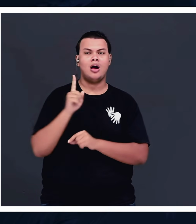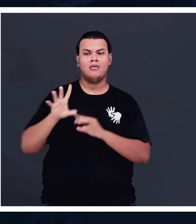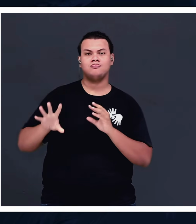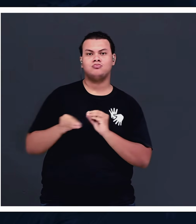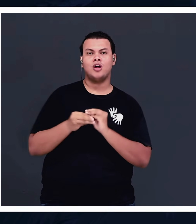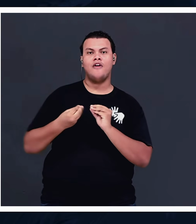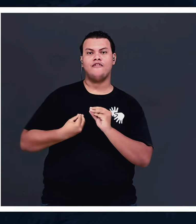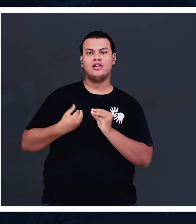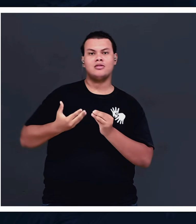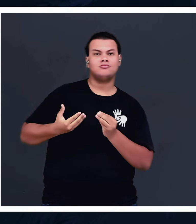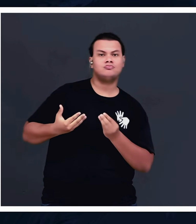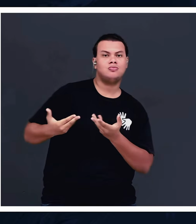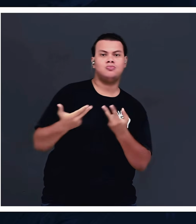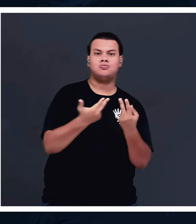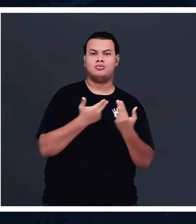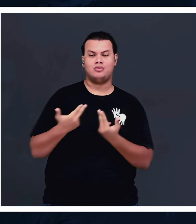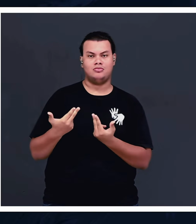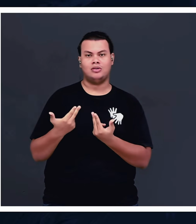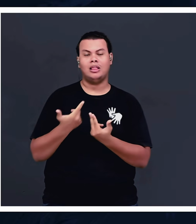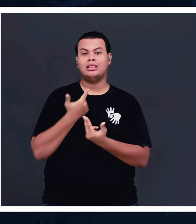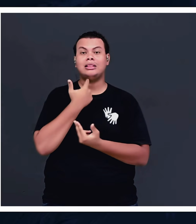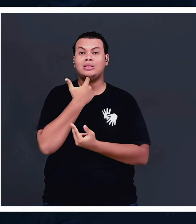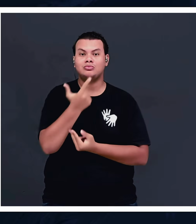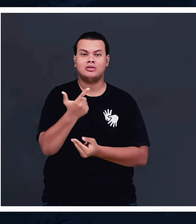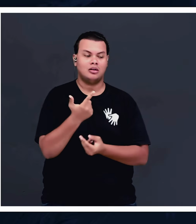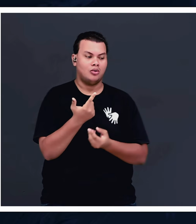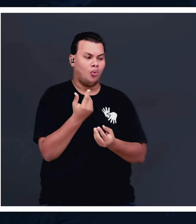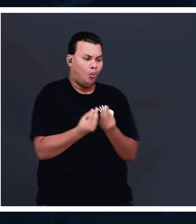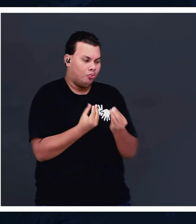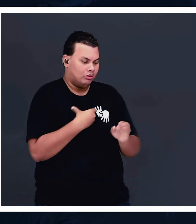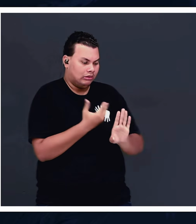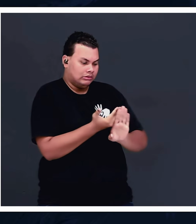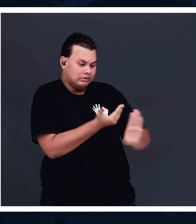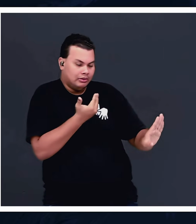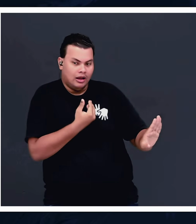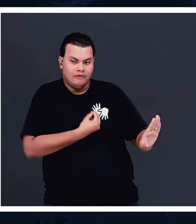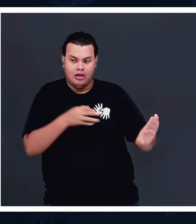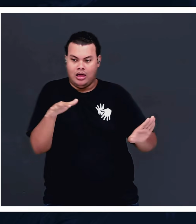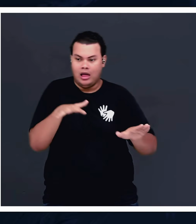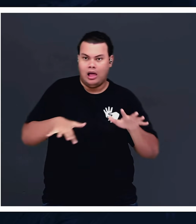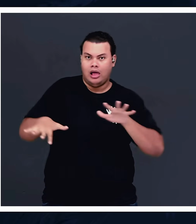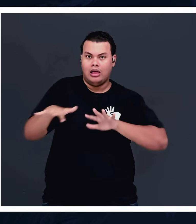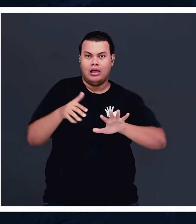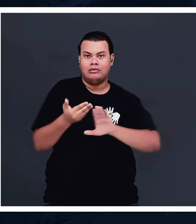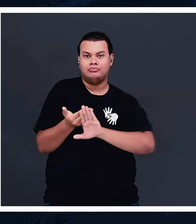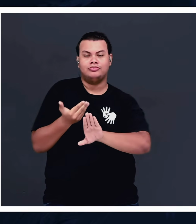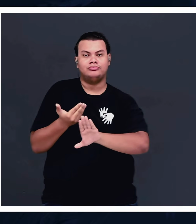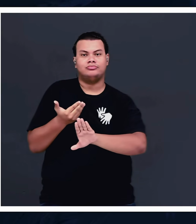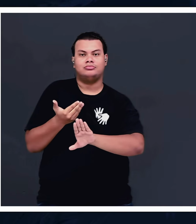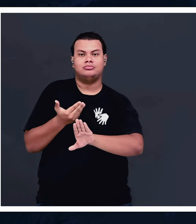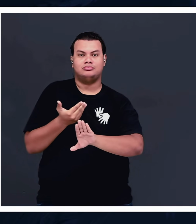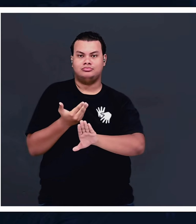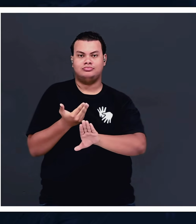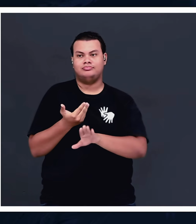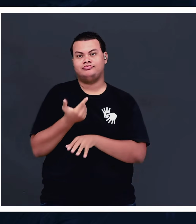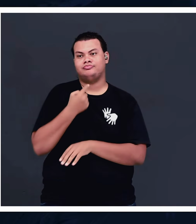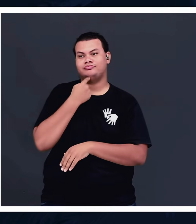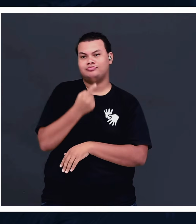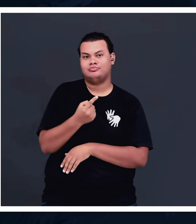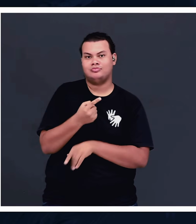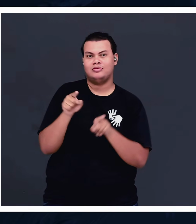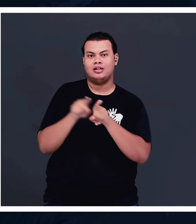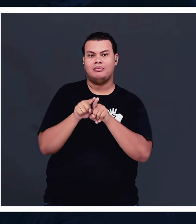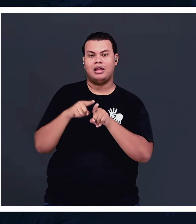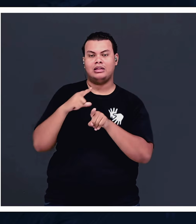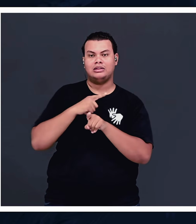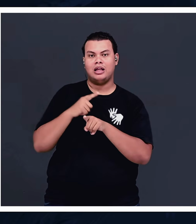integrais. Não tem como separar o que estamos vivendo numa área e aquilo